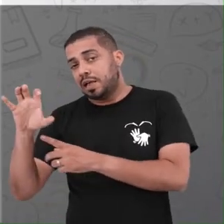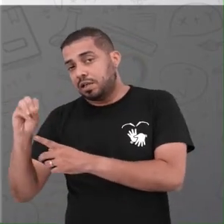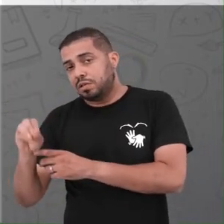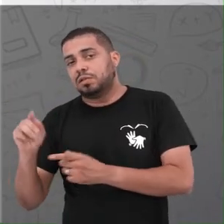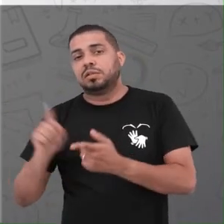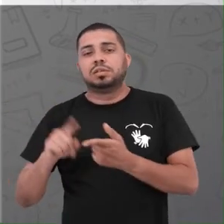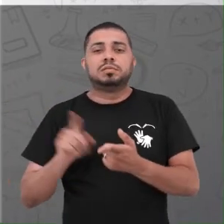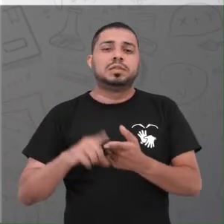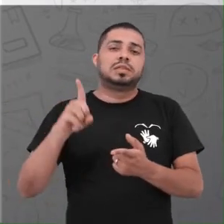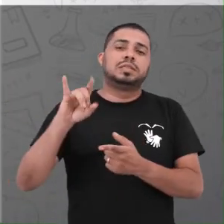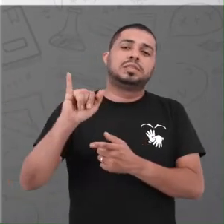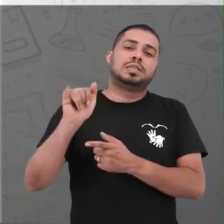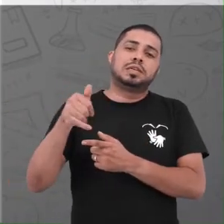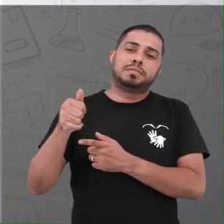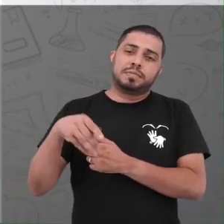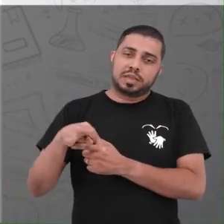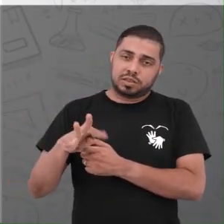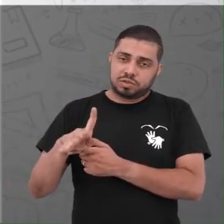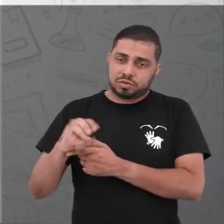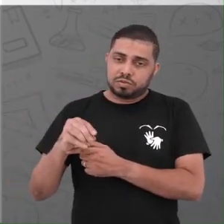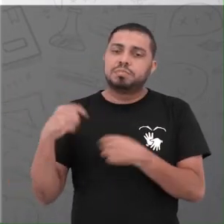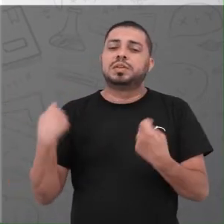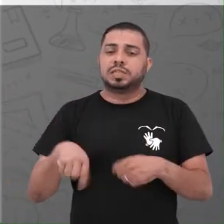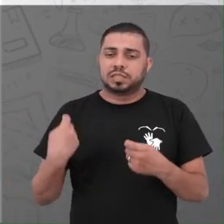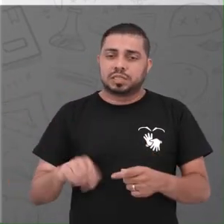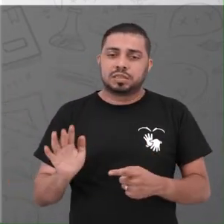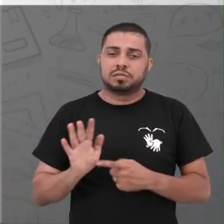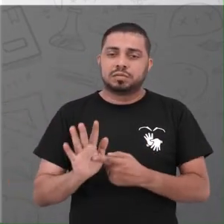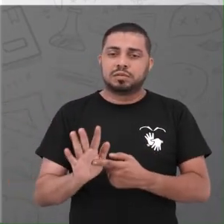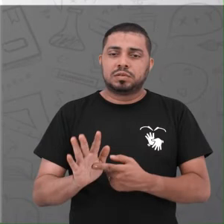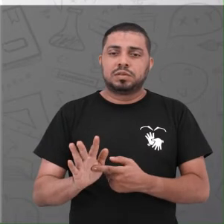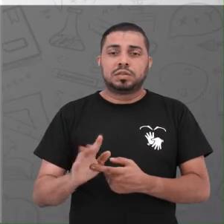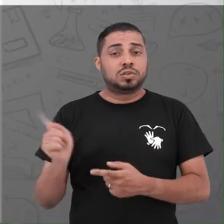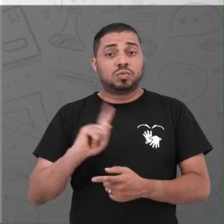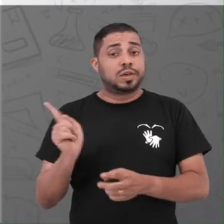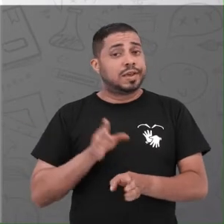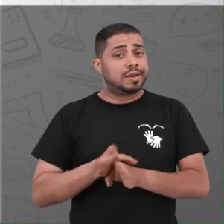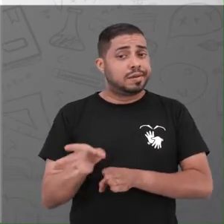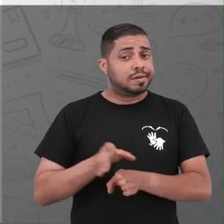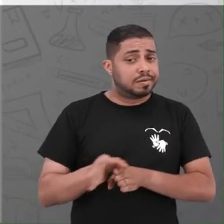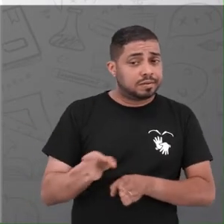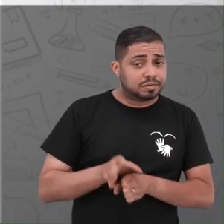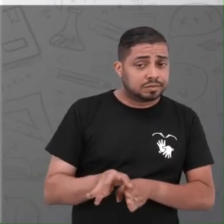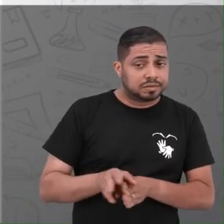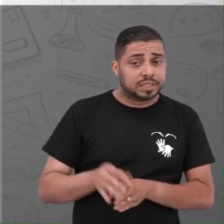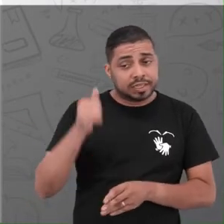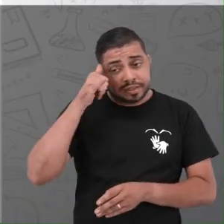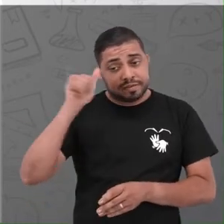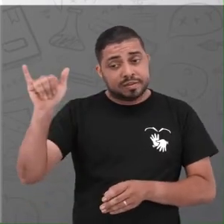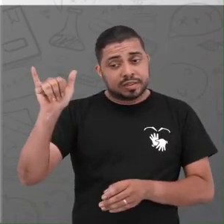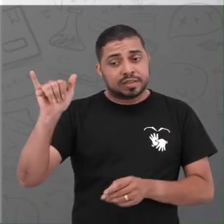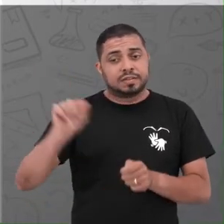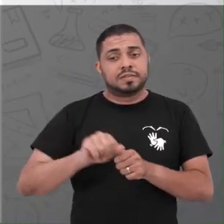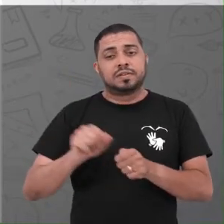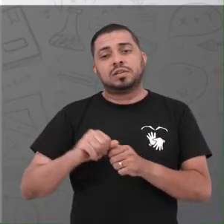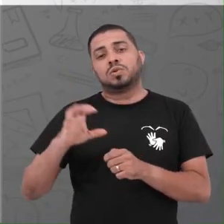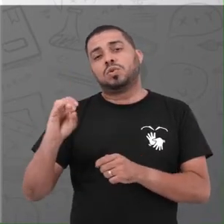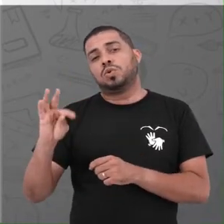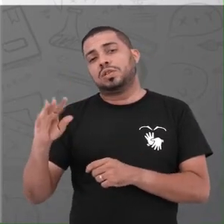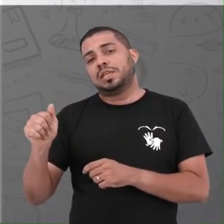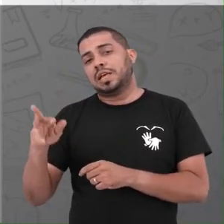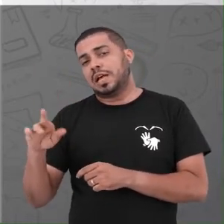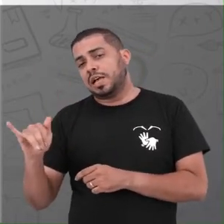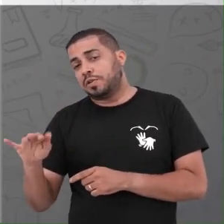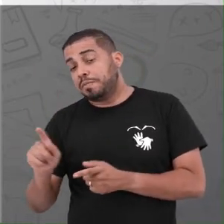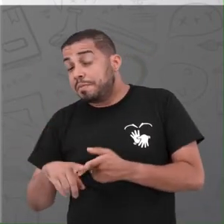ser indicadas, né? Não é recomendado que se faça aqui a cota do raio, mas sim esse